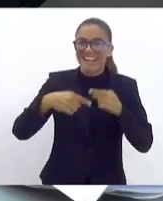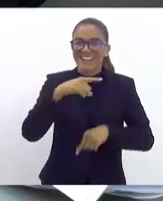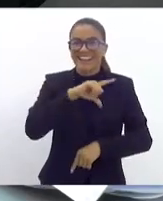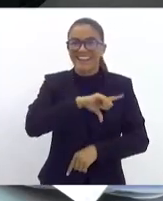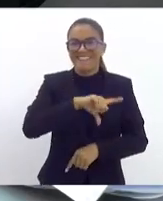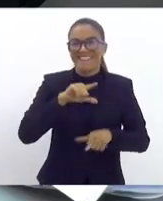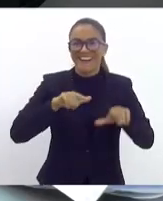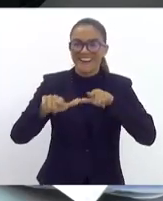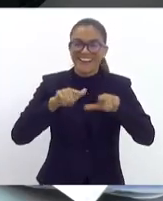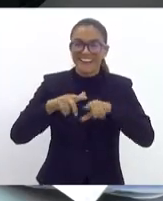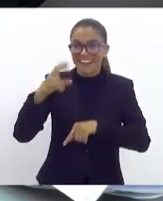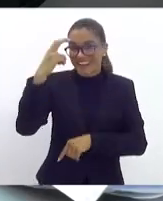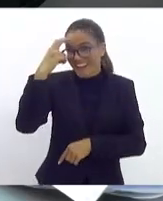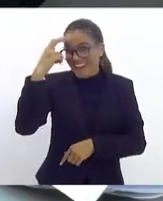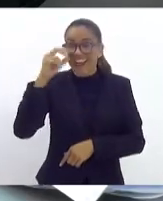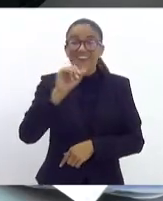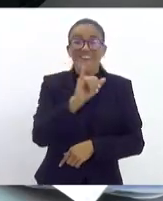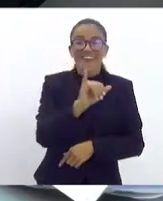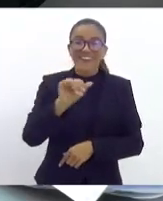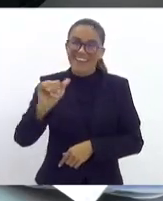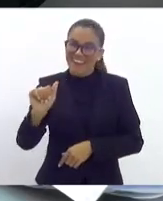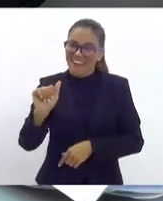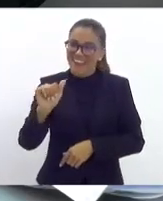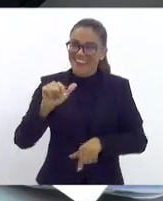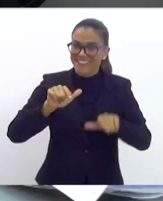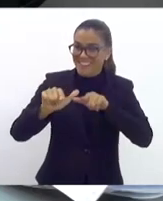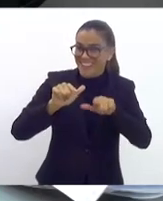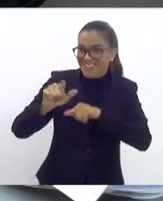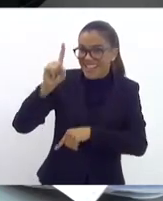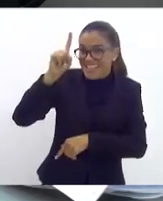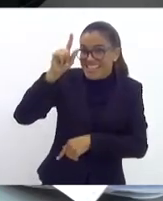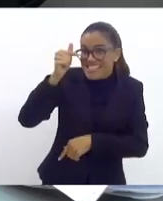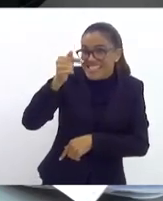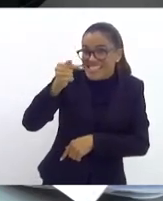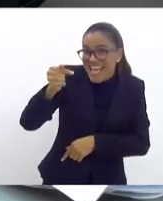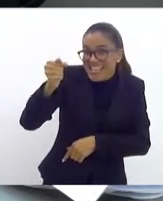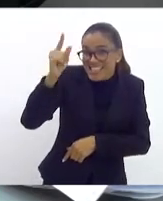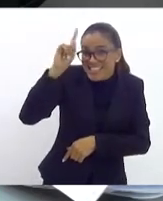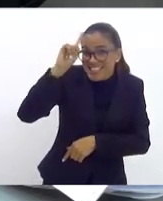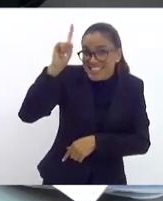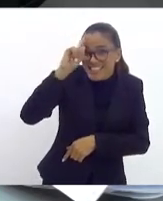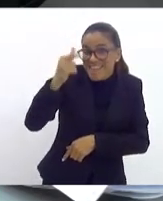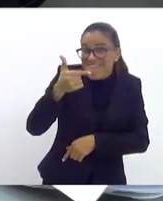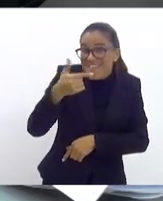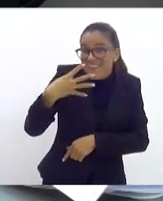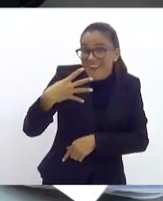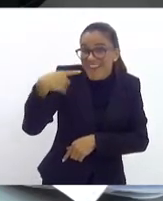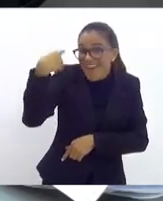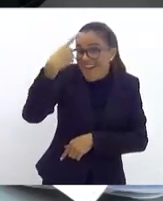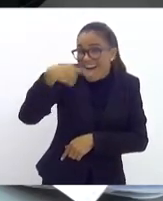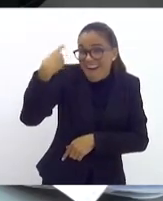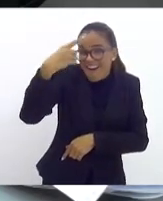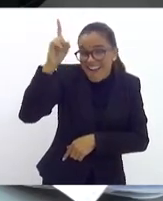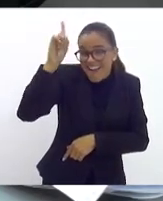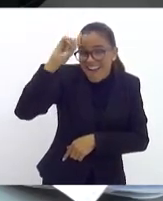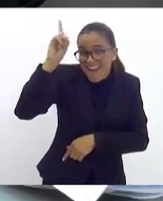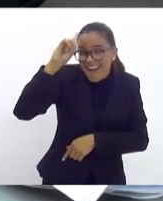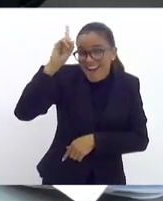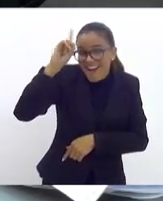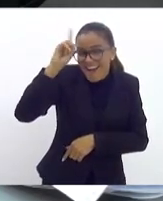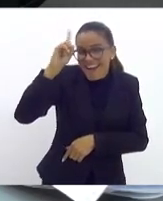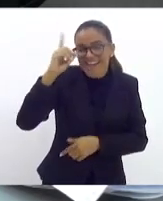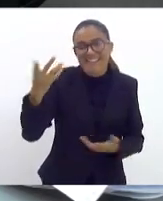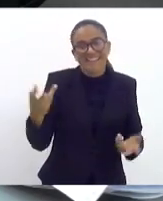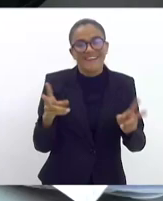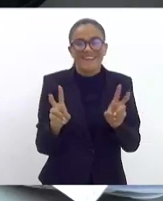com a inteligência artificial que trabalha sete dias da semana às 24 horas por dia então é